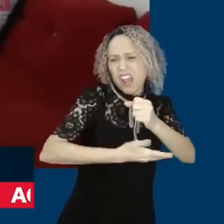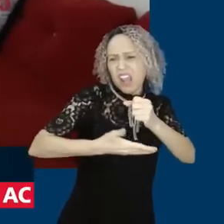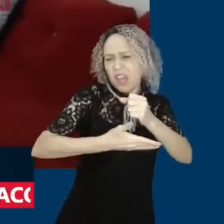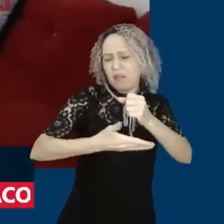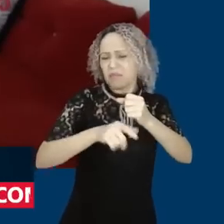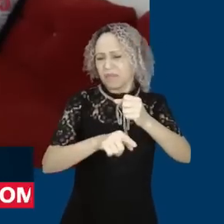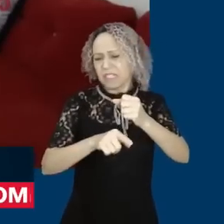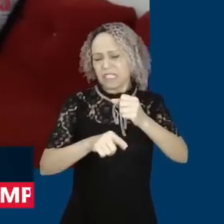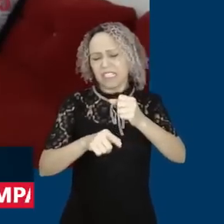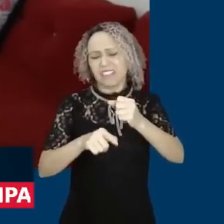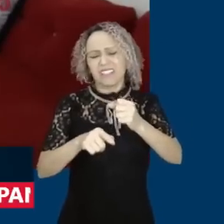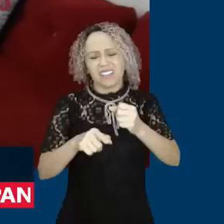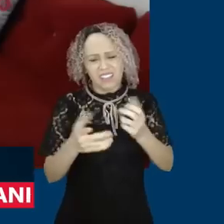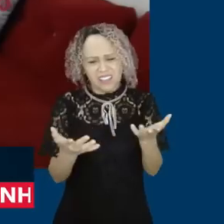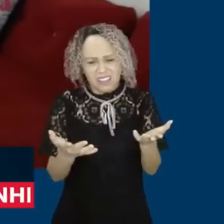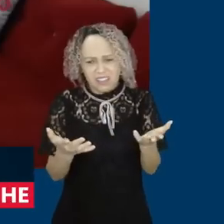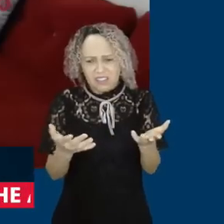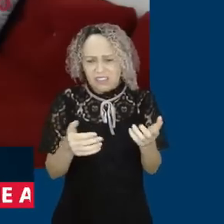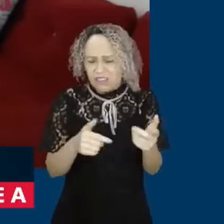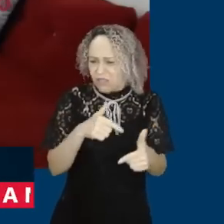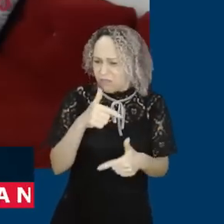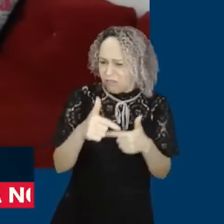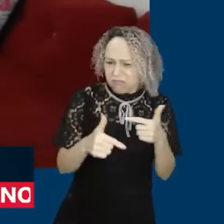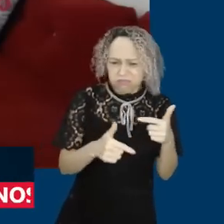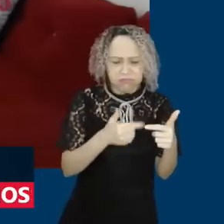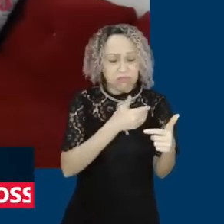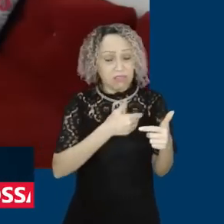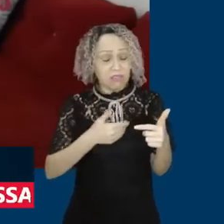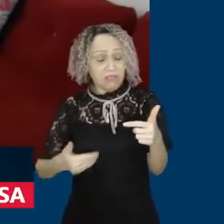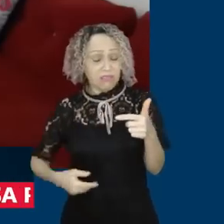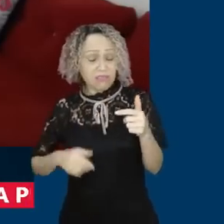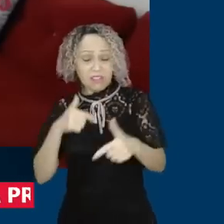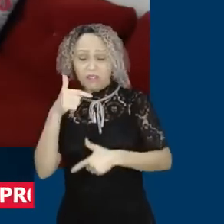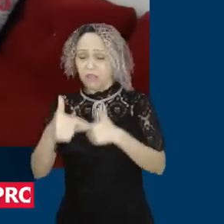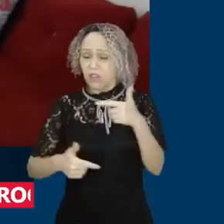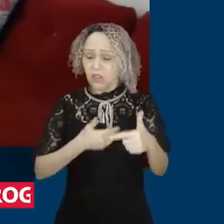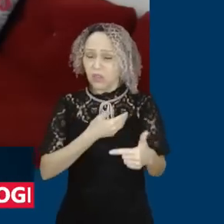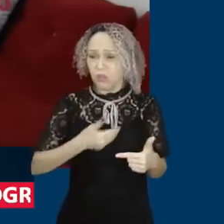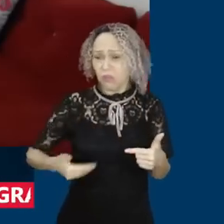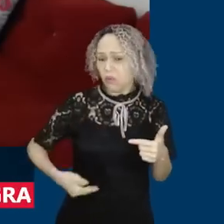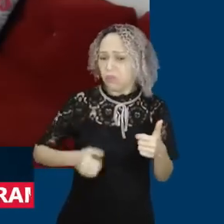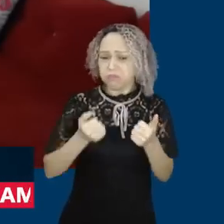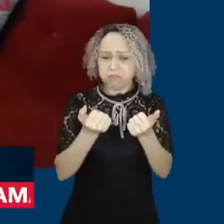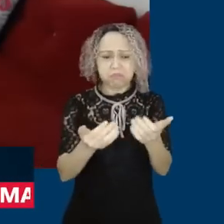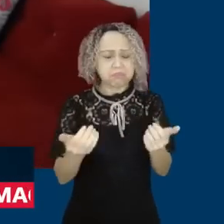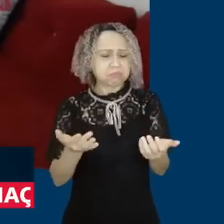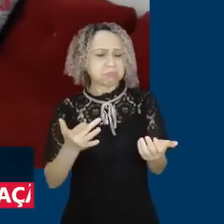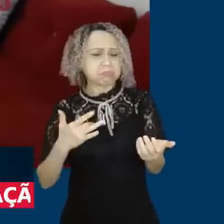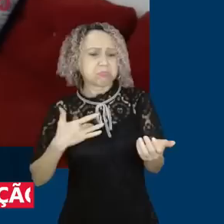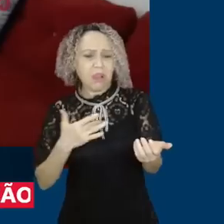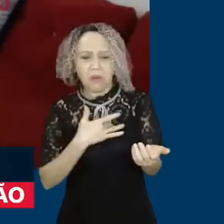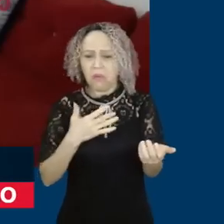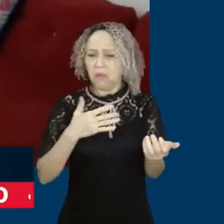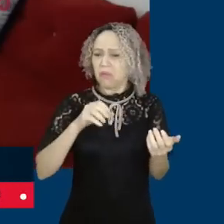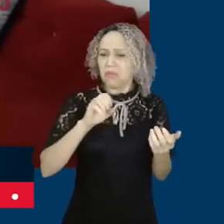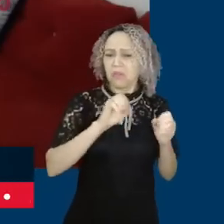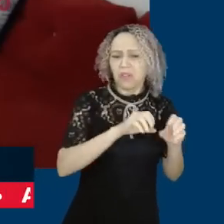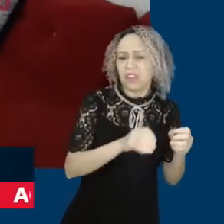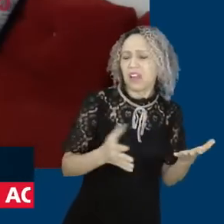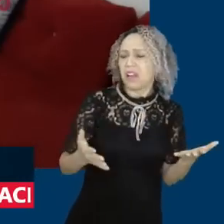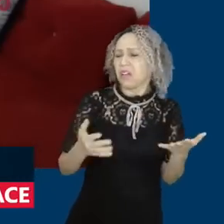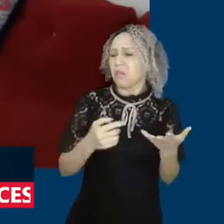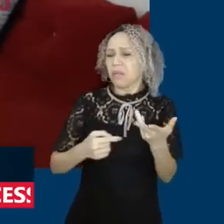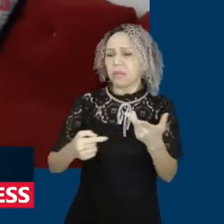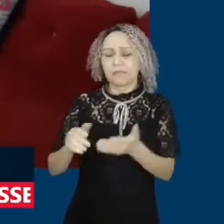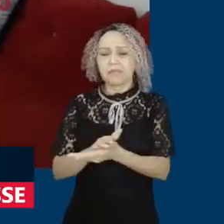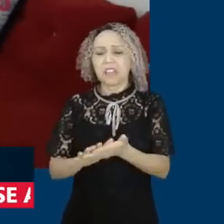fiscal, um verdadeiro apagão de serviços da máquina pública. Não fosse assim, não haveria viatura da Polícia Rodoviária Federal parada